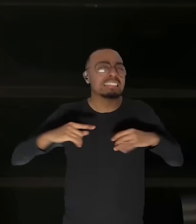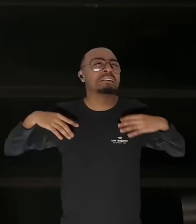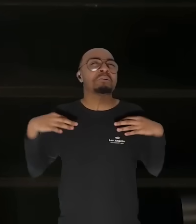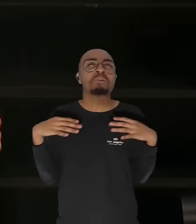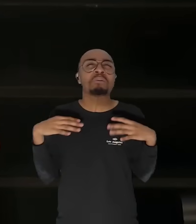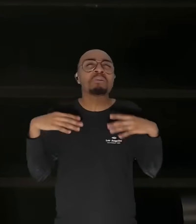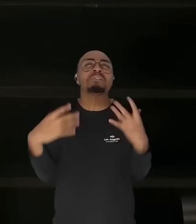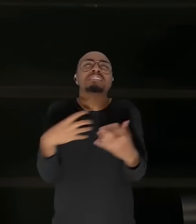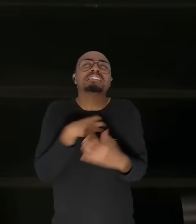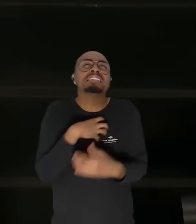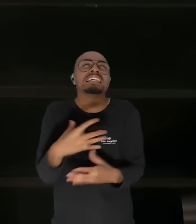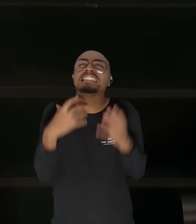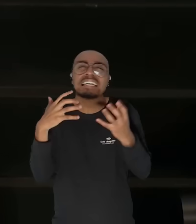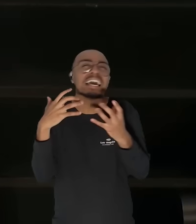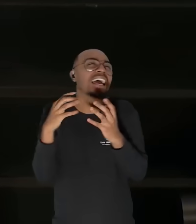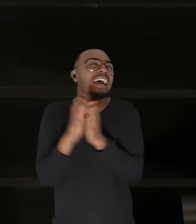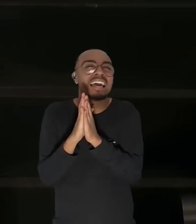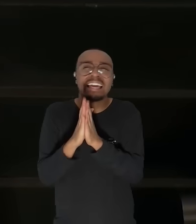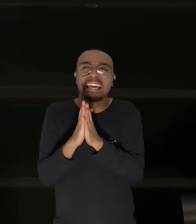para estragar.